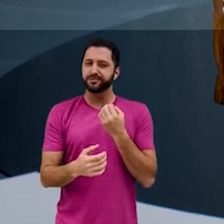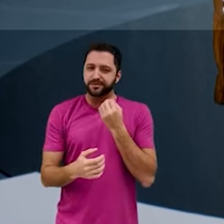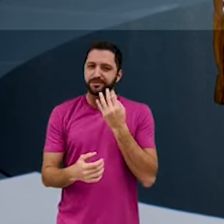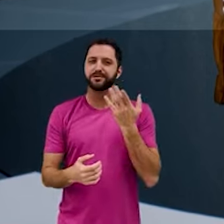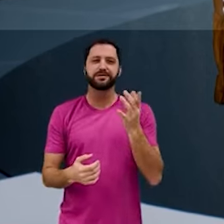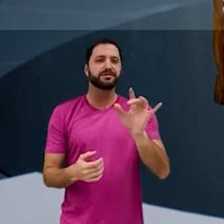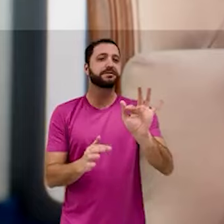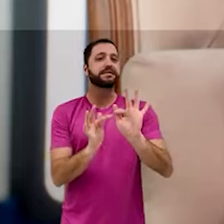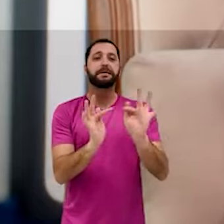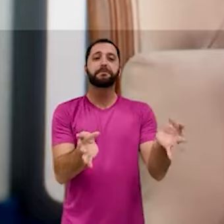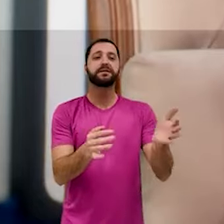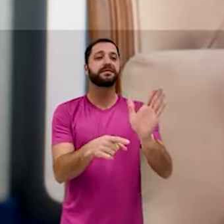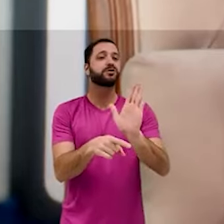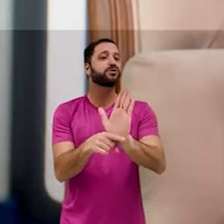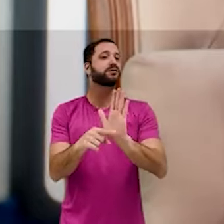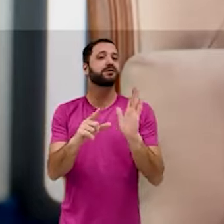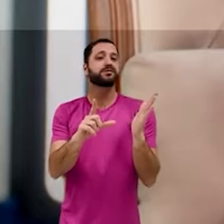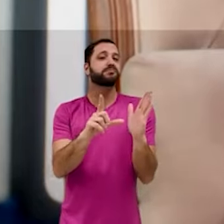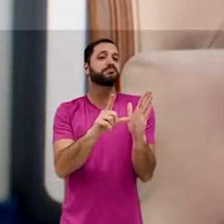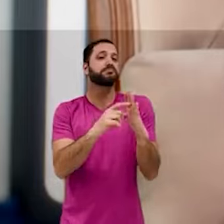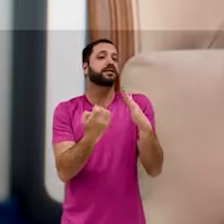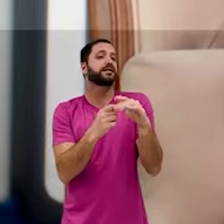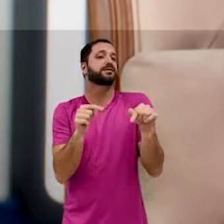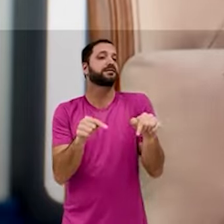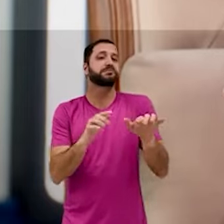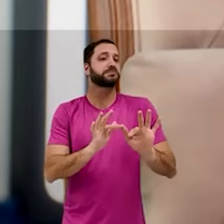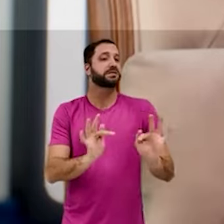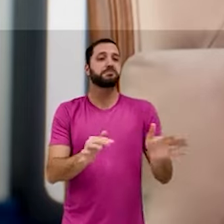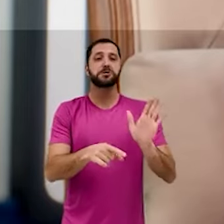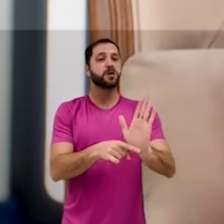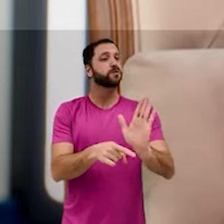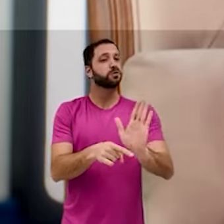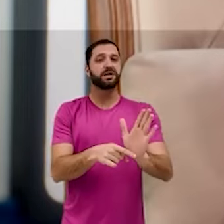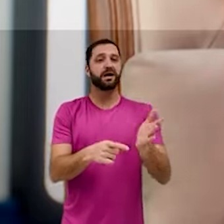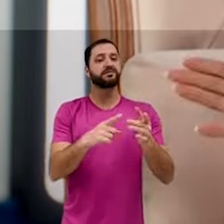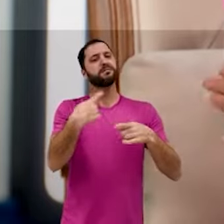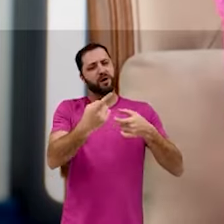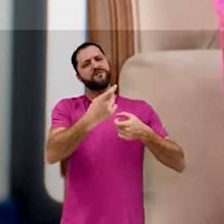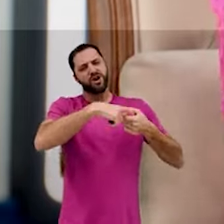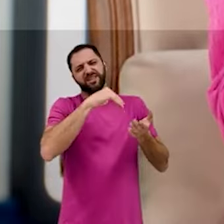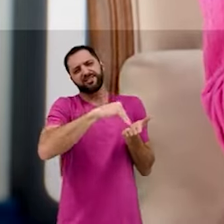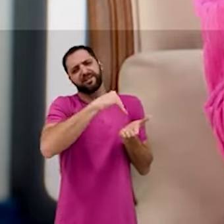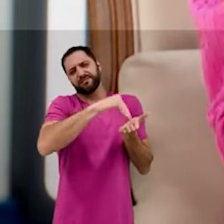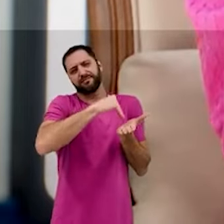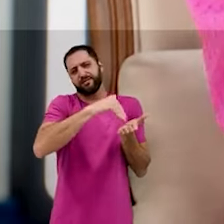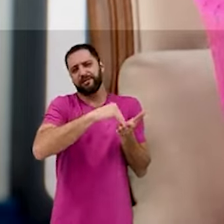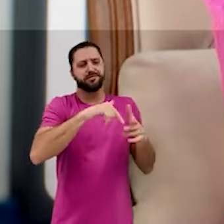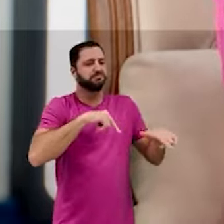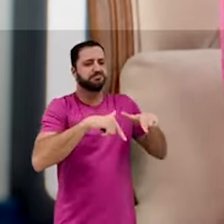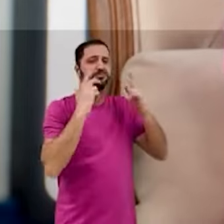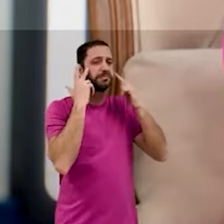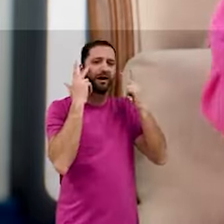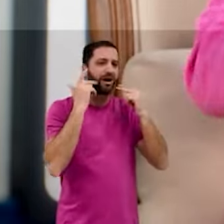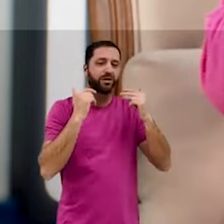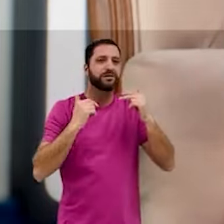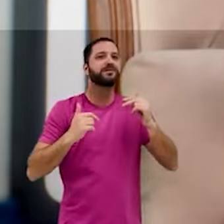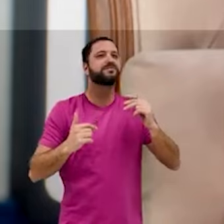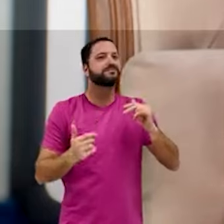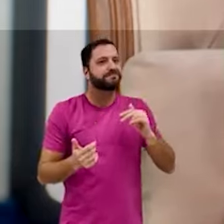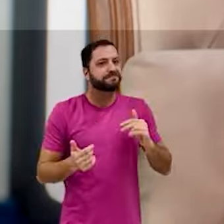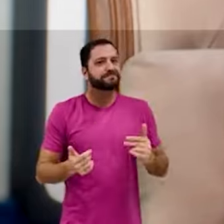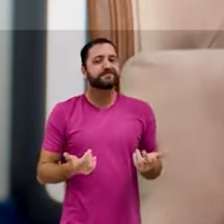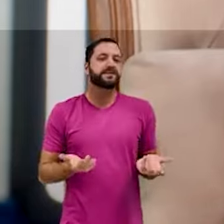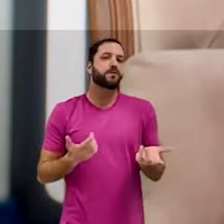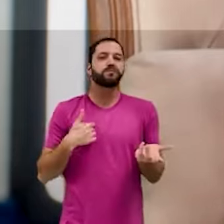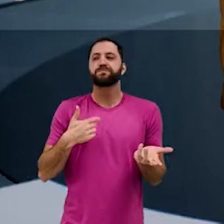não ter que devolver o dinheiro delas e depois tirar o serviço da empresa e continuar ali na recepção, vendendo pacote, na